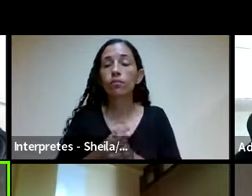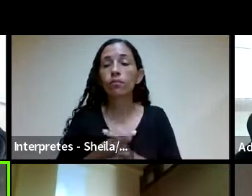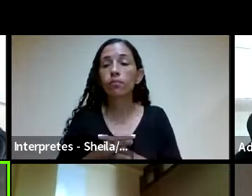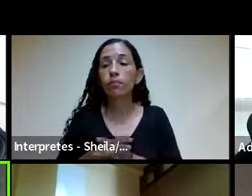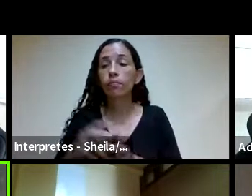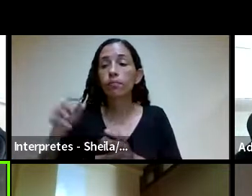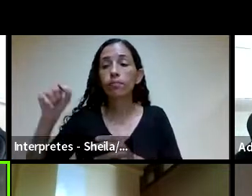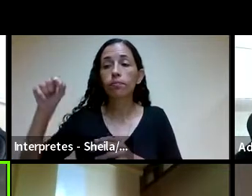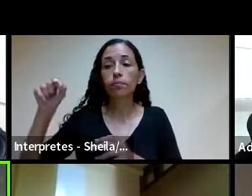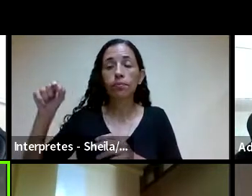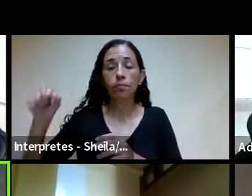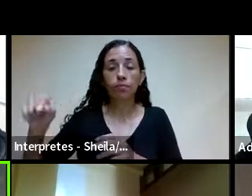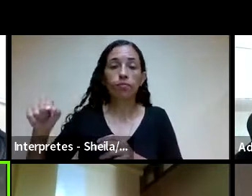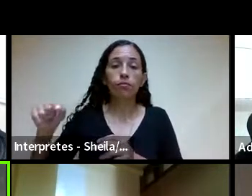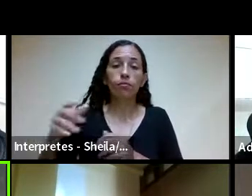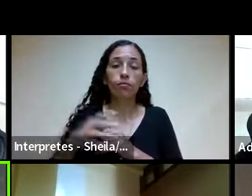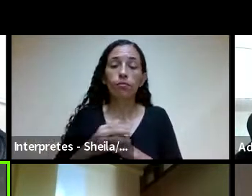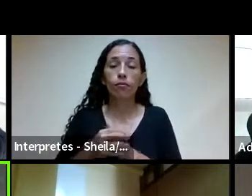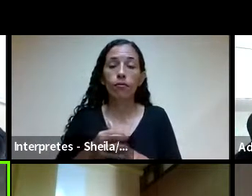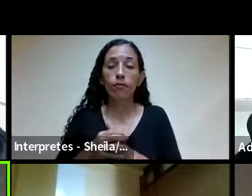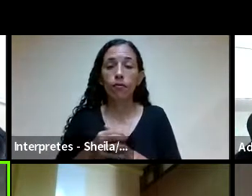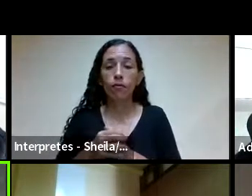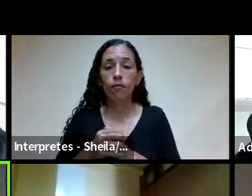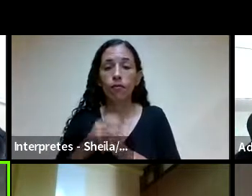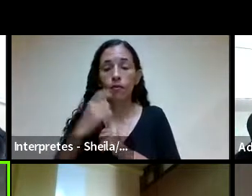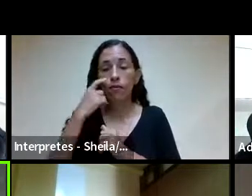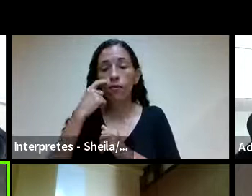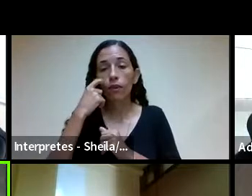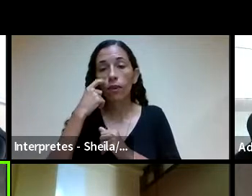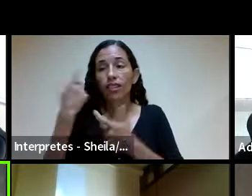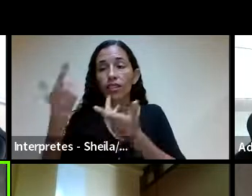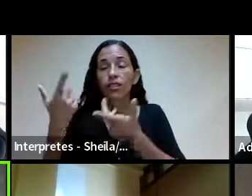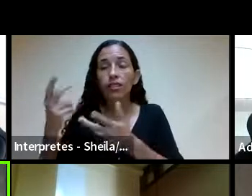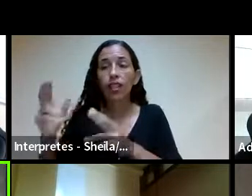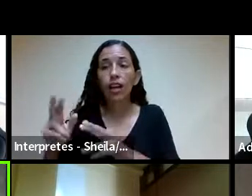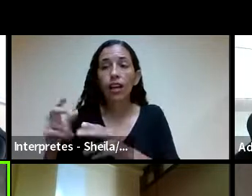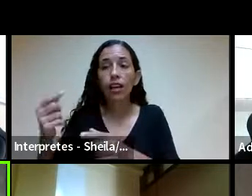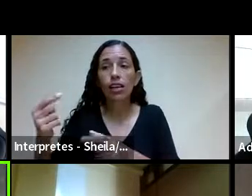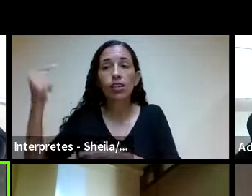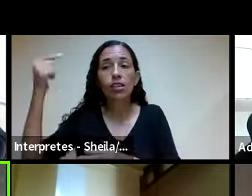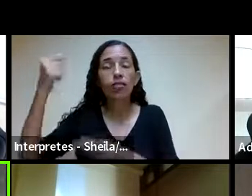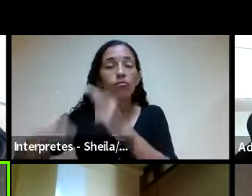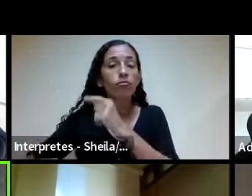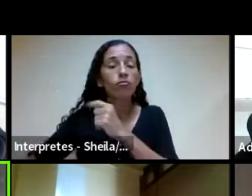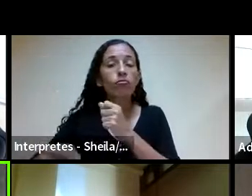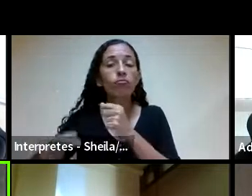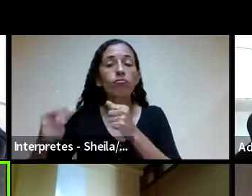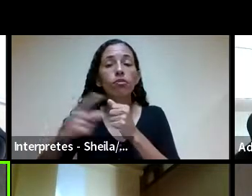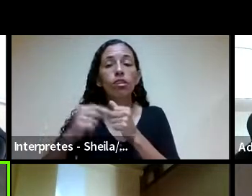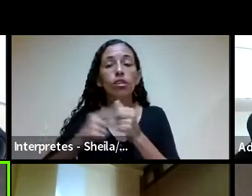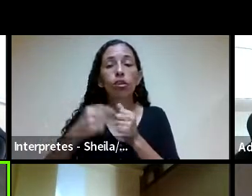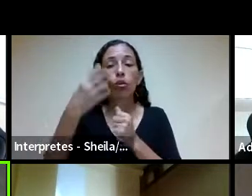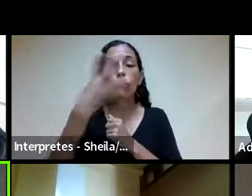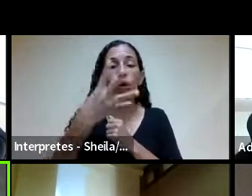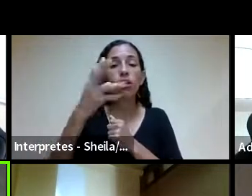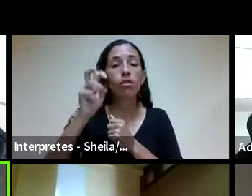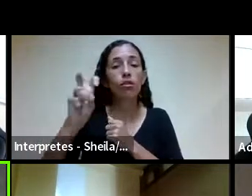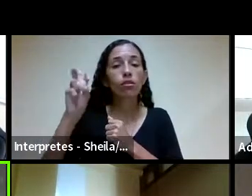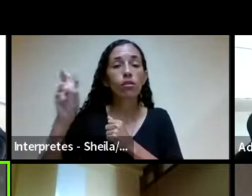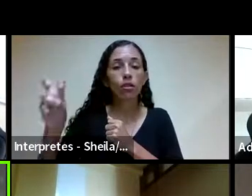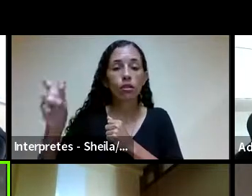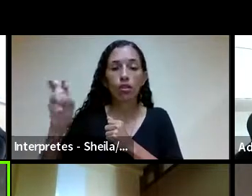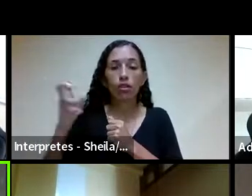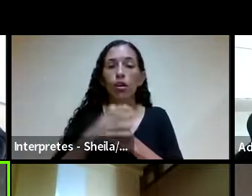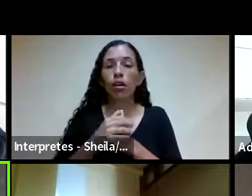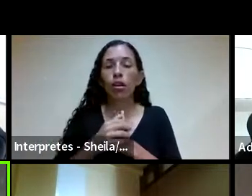parágrafo 4 do artigo 455 do CPC, que